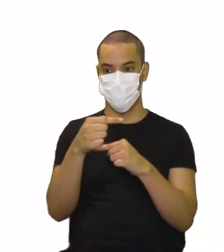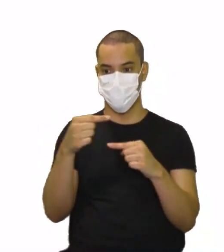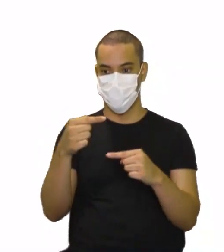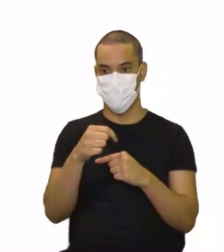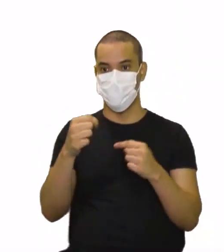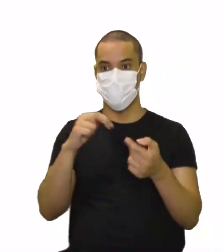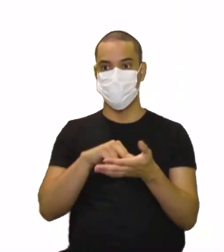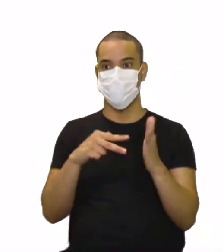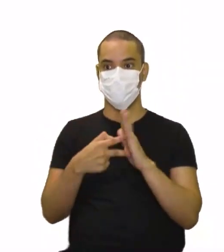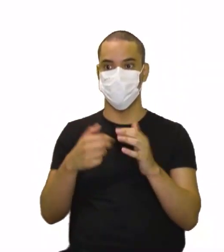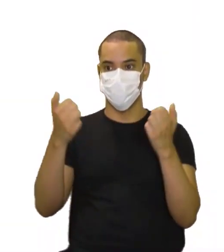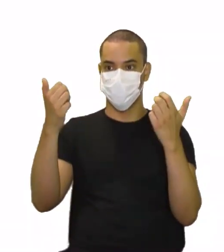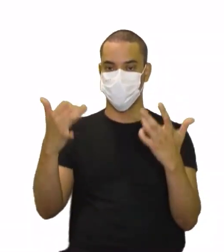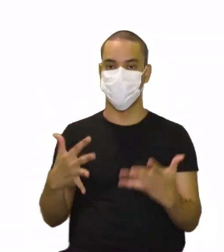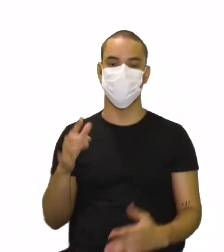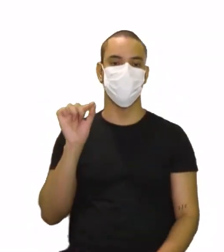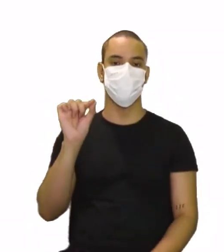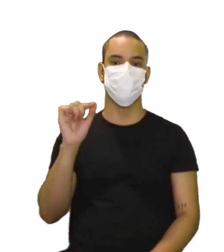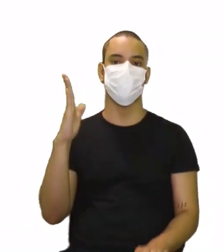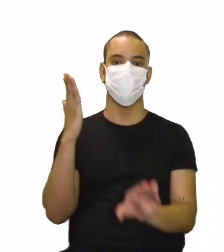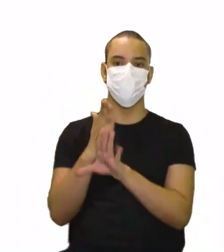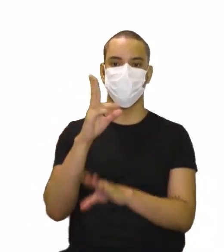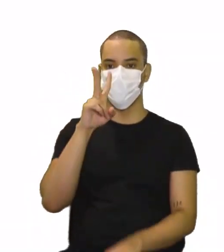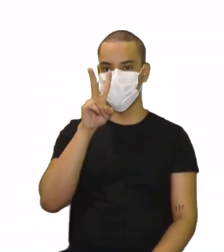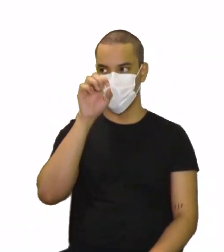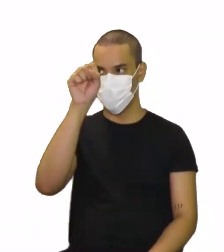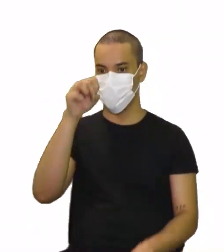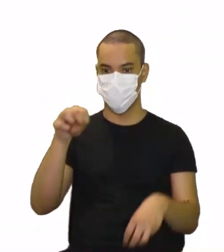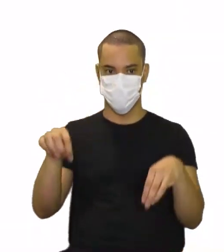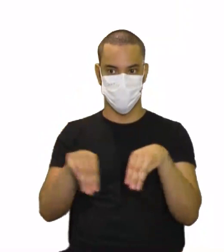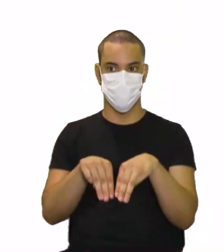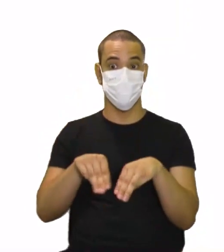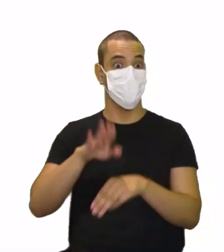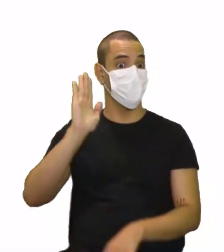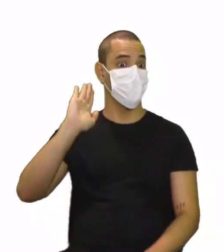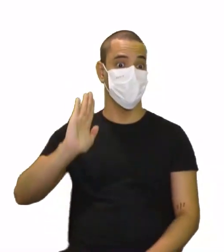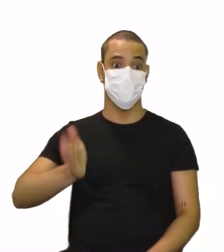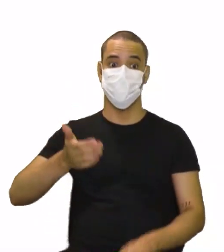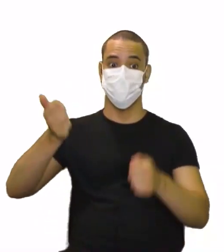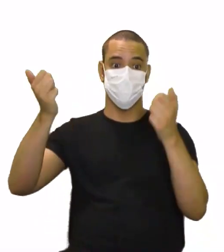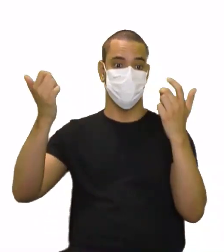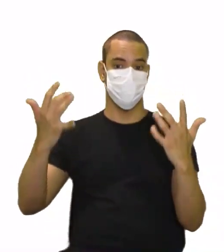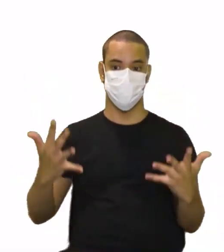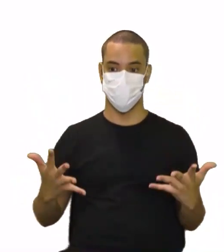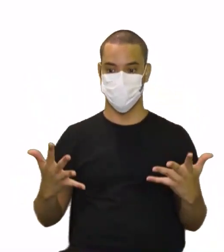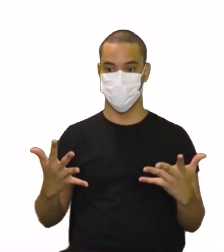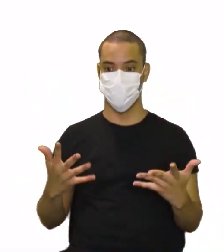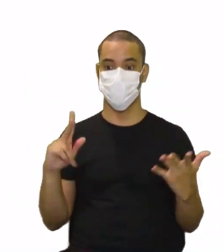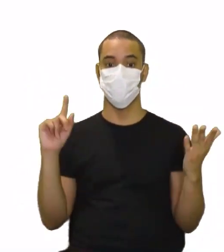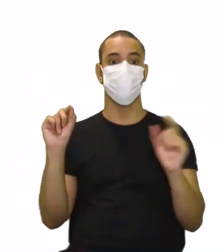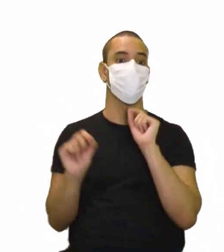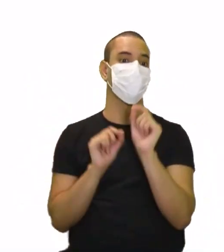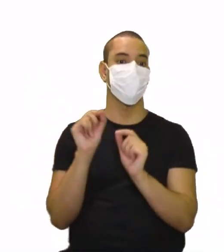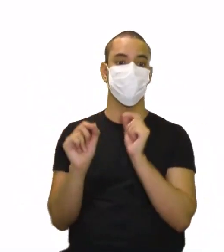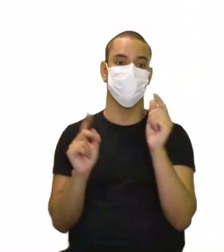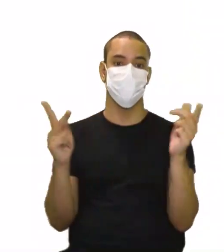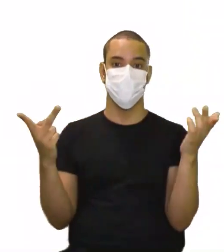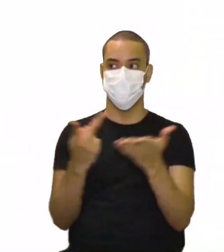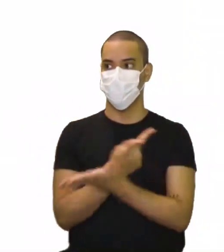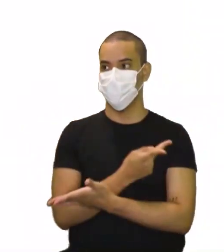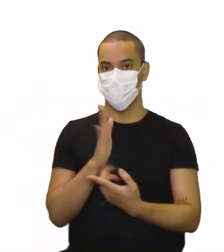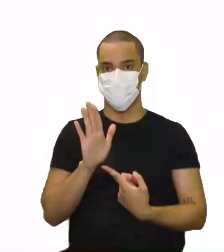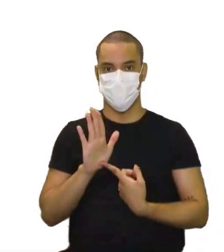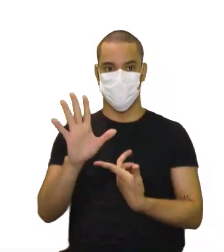dizendo que se torna polarizado por causa da força magnética. Já disse que é por causa dela. Provocando o quê? O que aparece